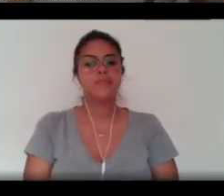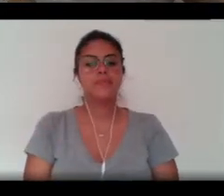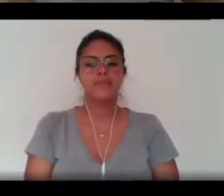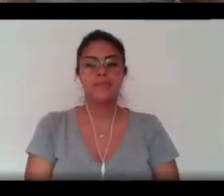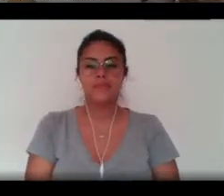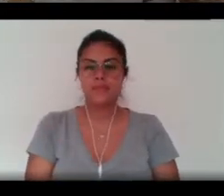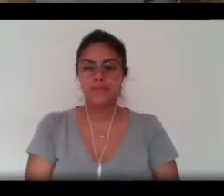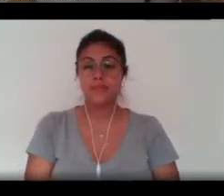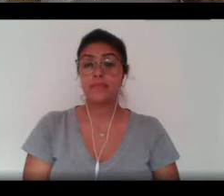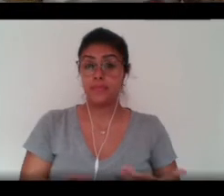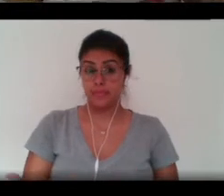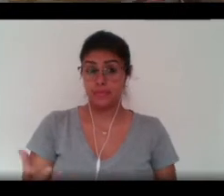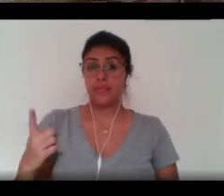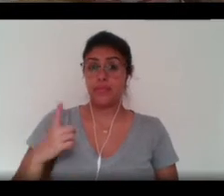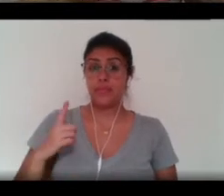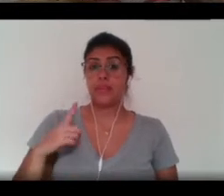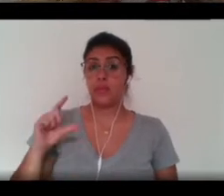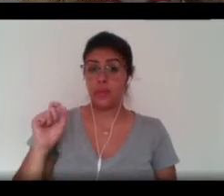Então,